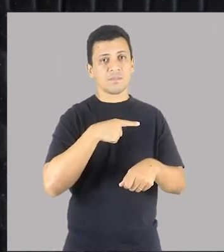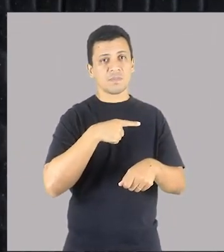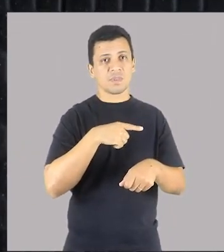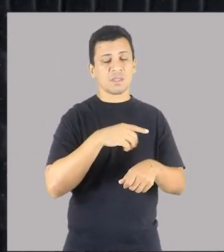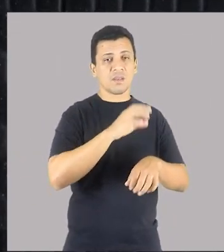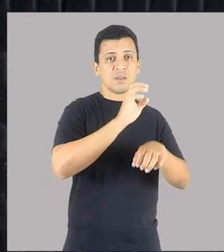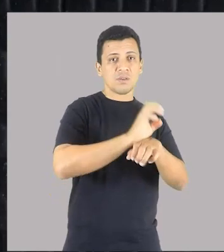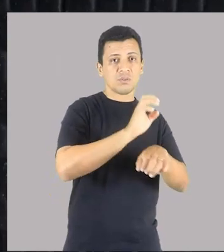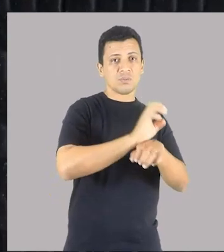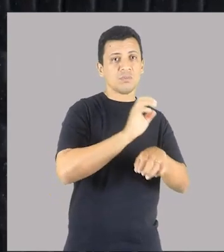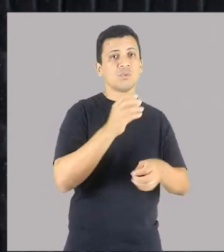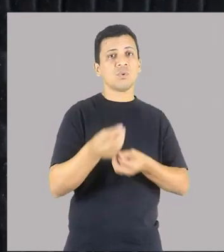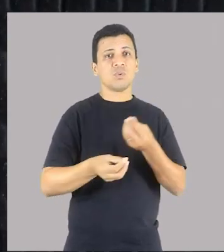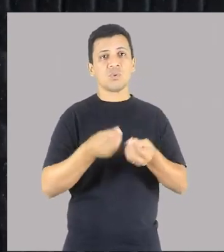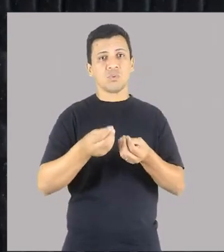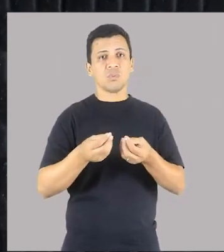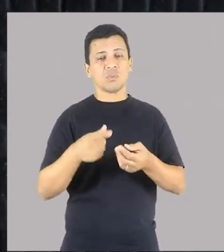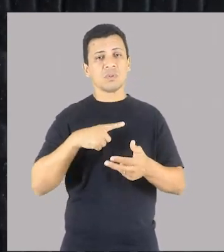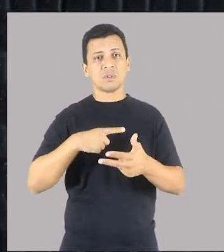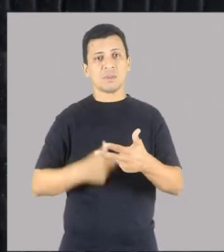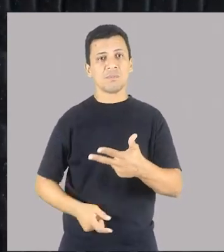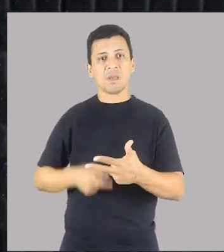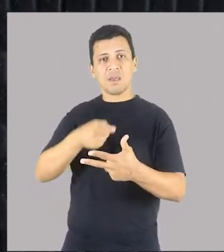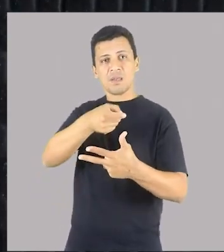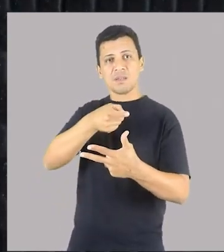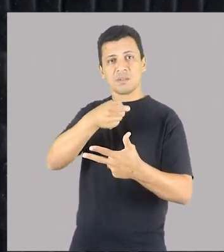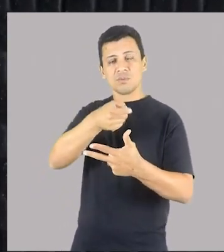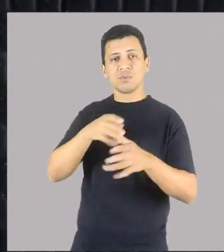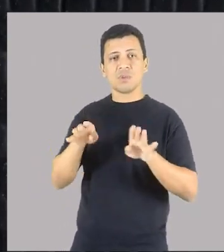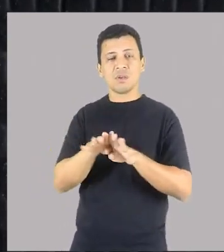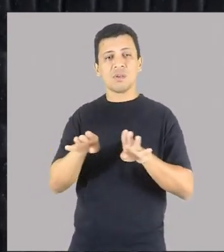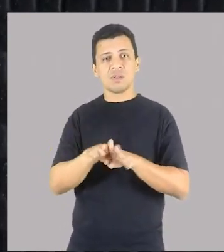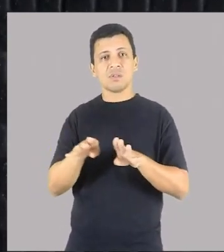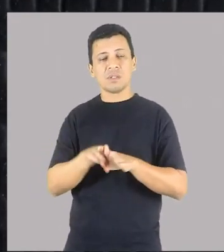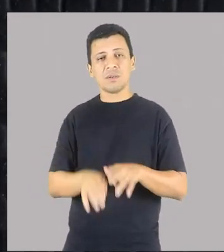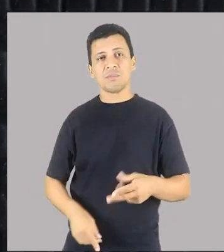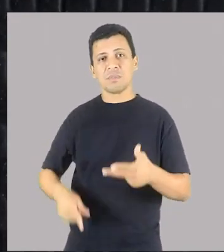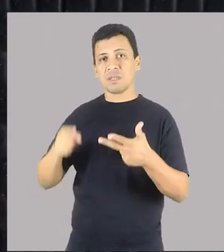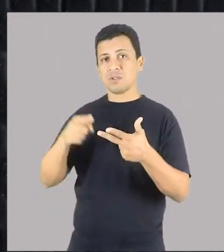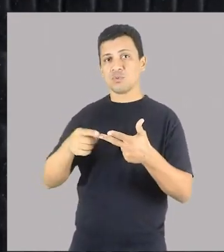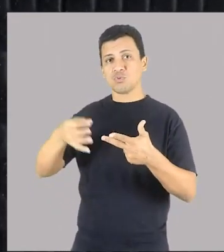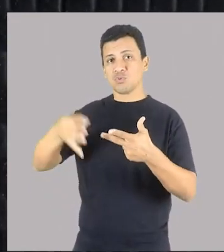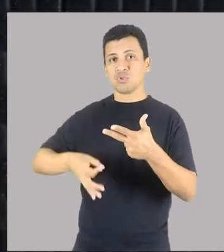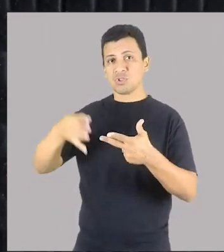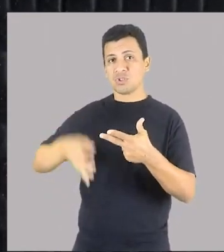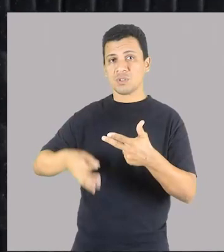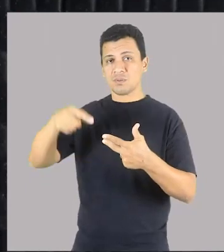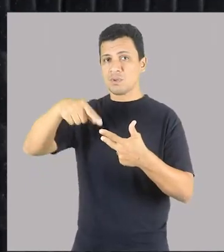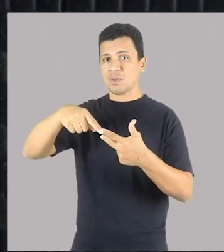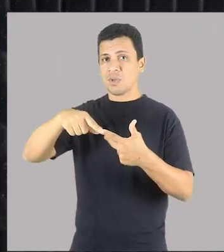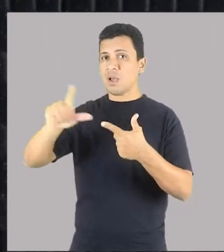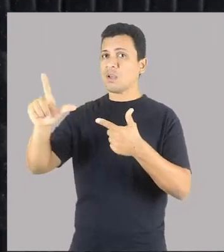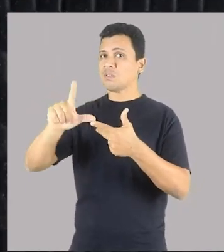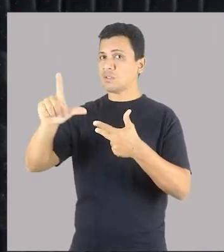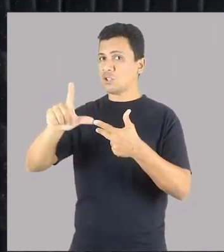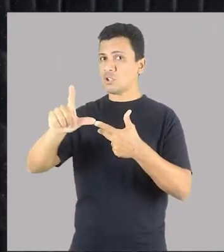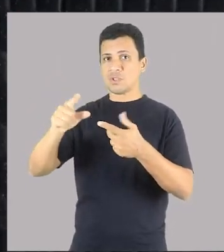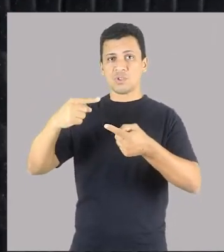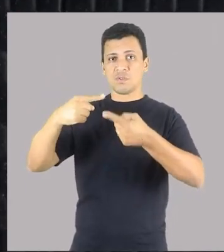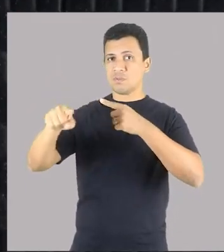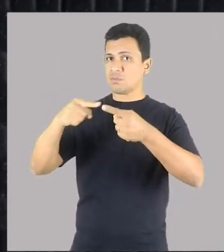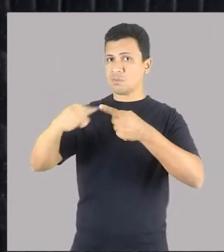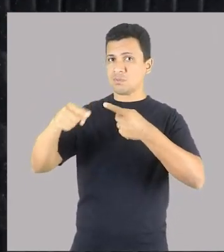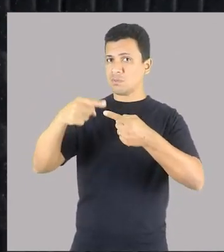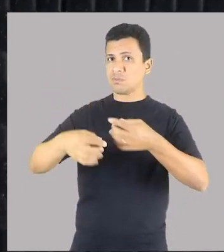o Estado no executivo e o Estado no judiciário, não o legislativo. O legislativo não é vinculado por